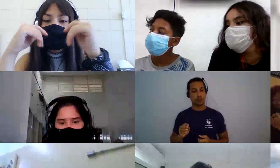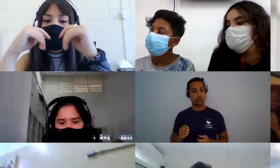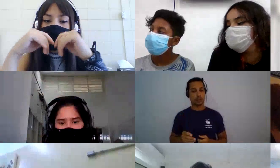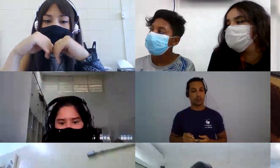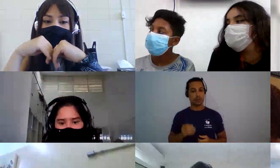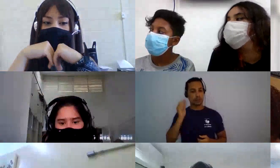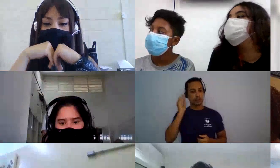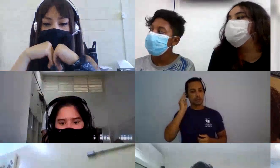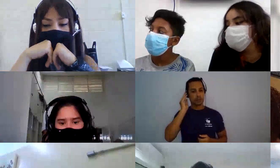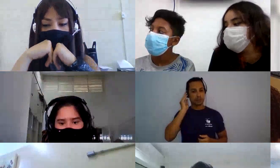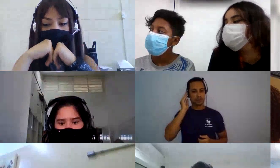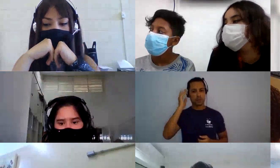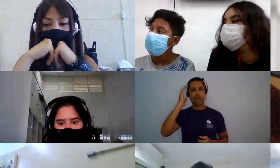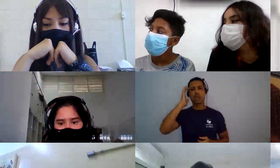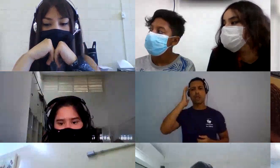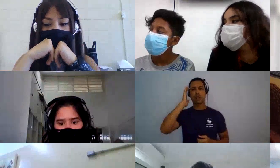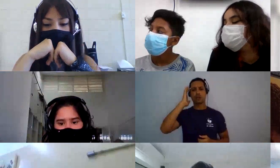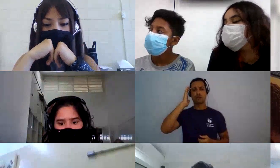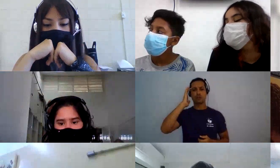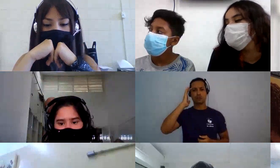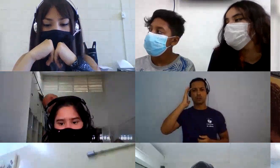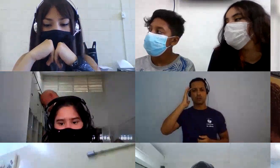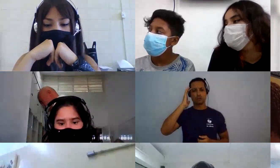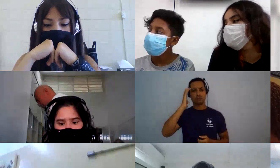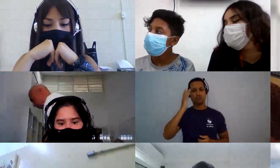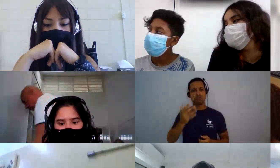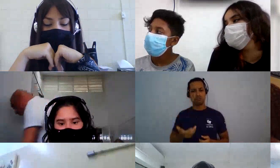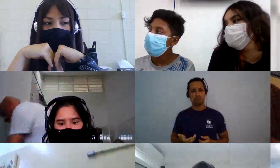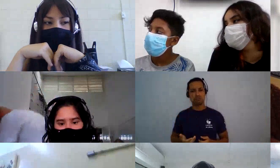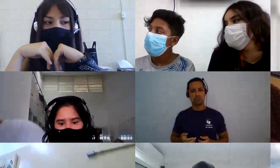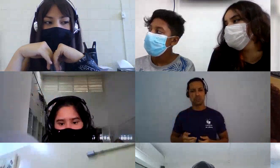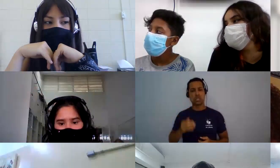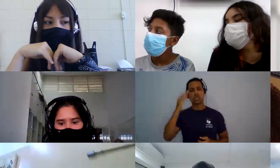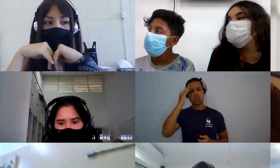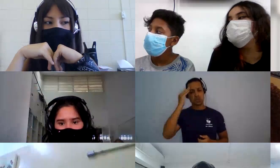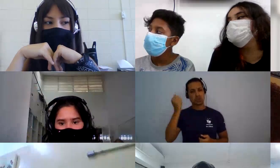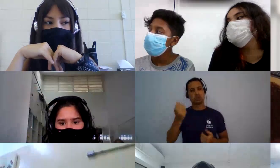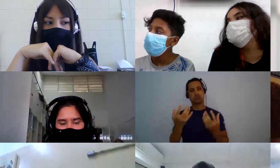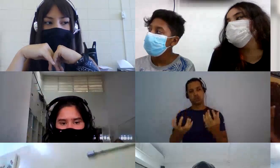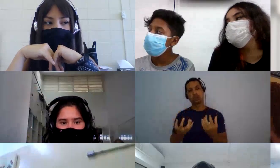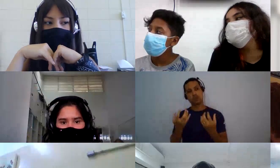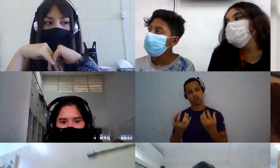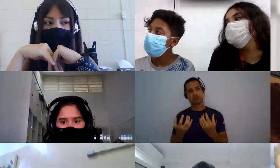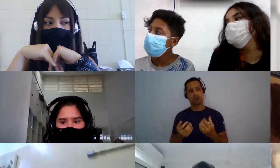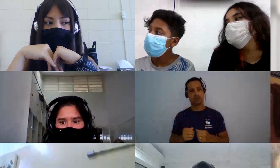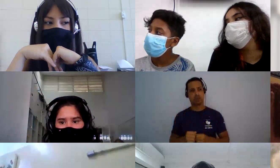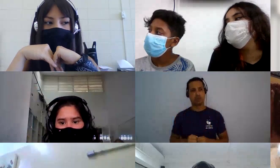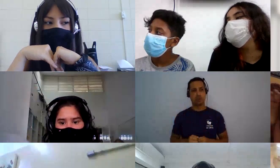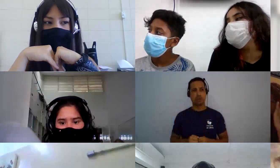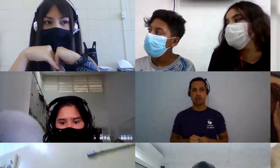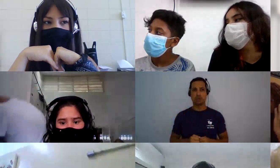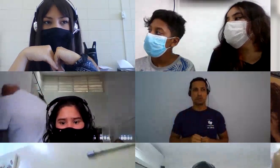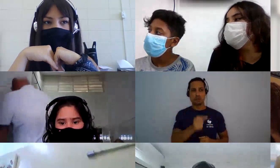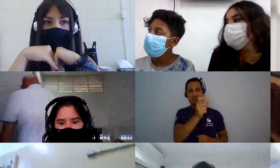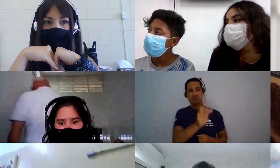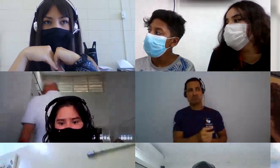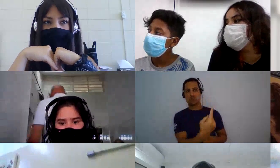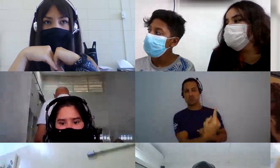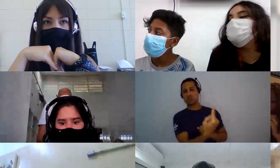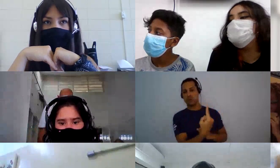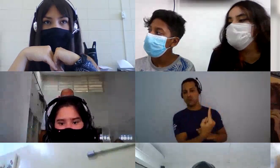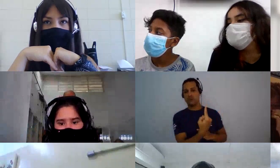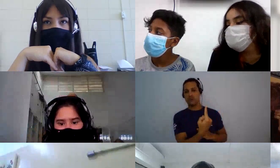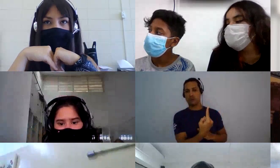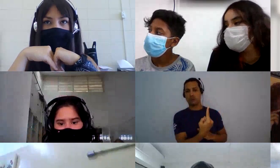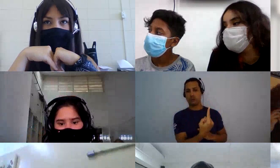que eu tenho que saber o que eu quero, sabe? Se, tipo, uma pessoa não pode me forçar a fazer o que eu não quero só